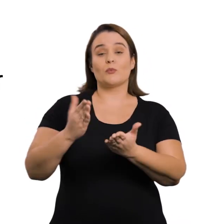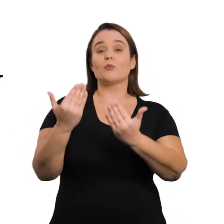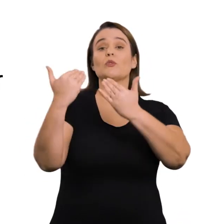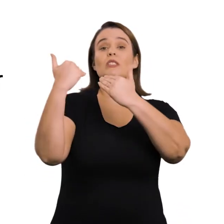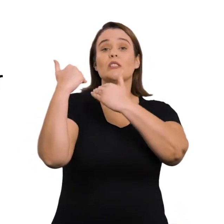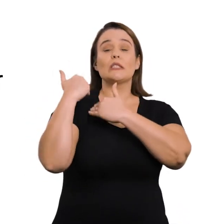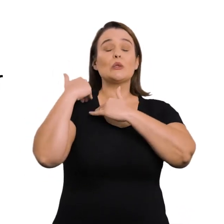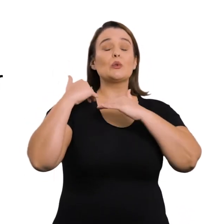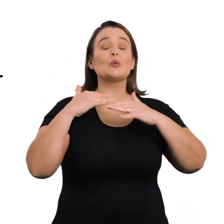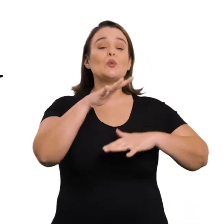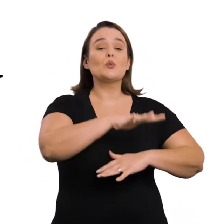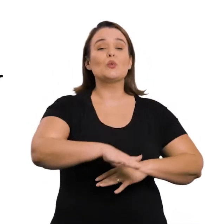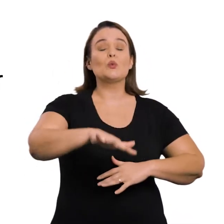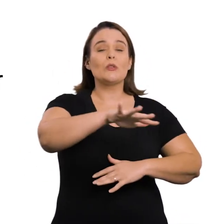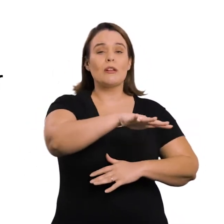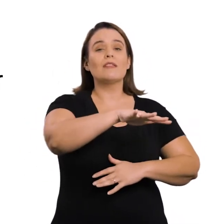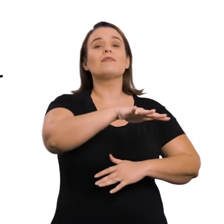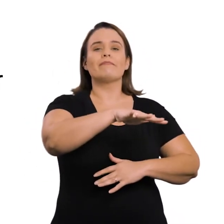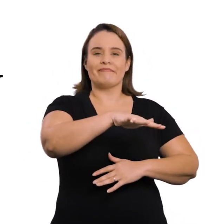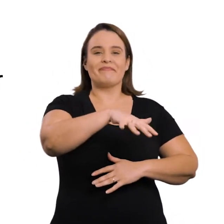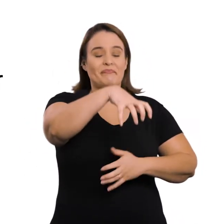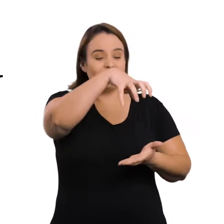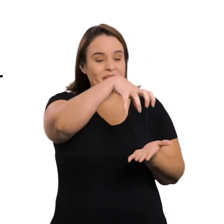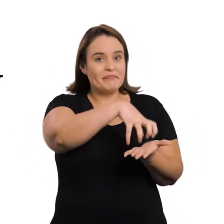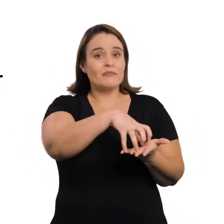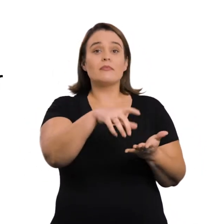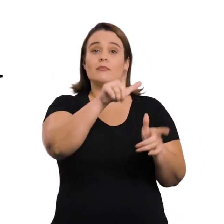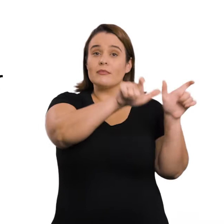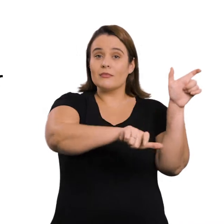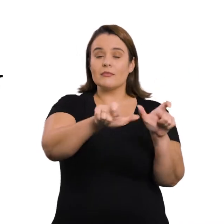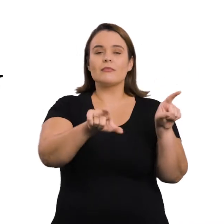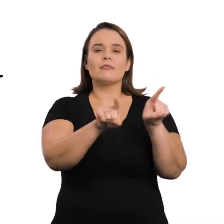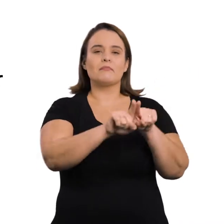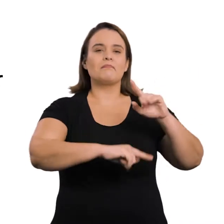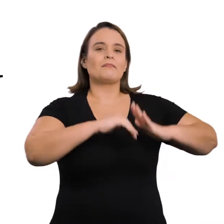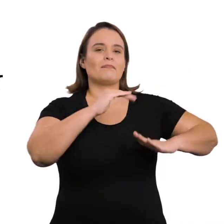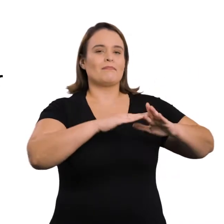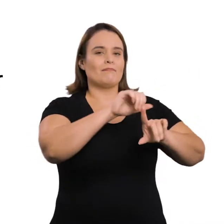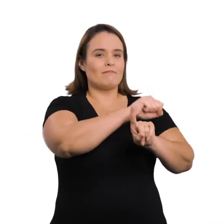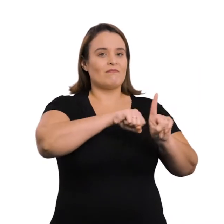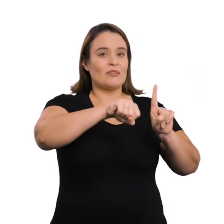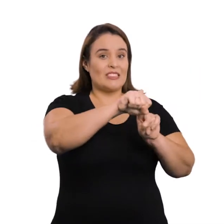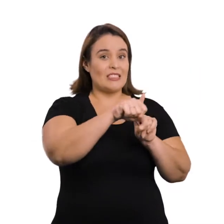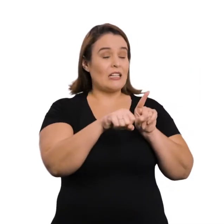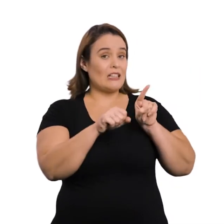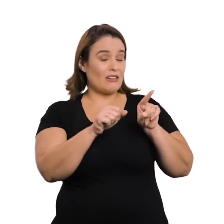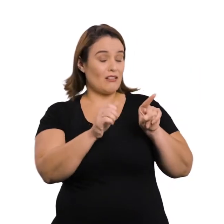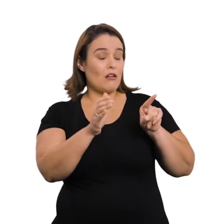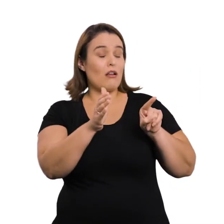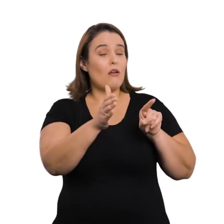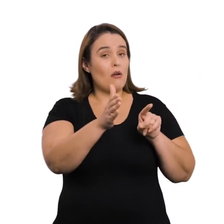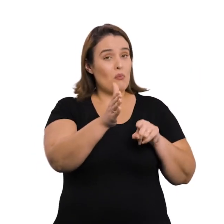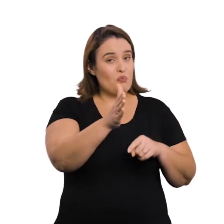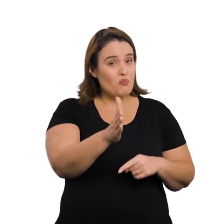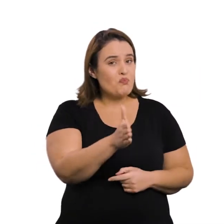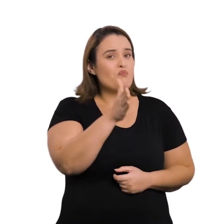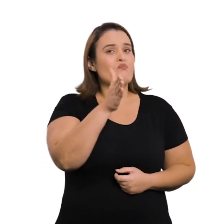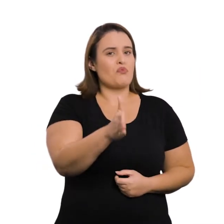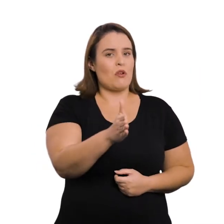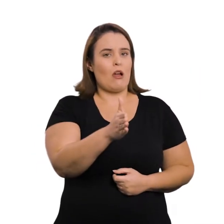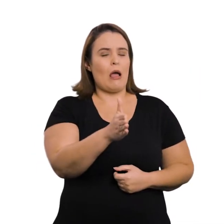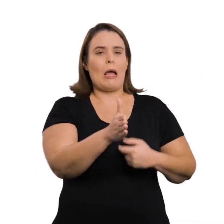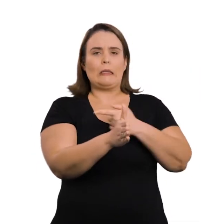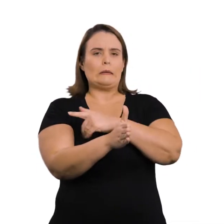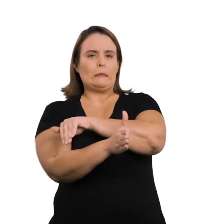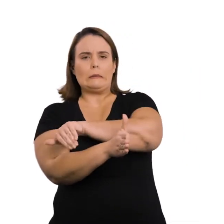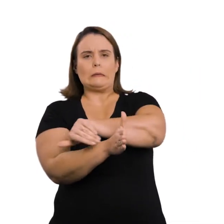passa a corresponsabilizar o ambiente, o espaço, as pessoas e as práticas sociais pelas barreiras que